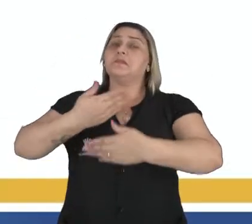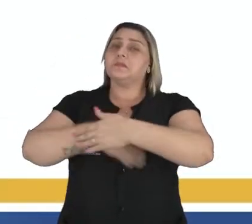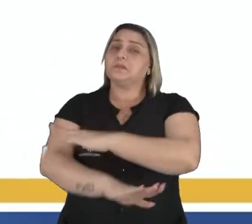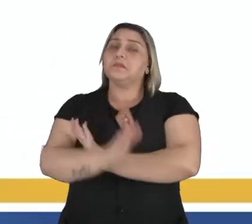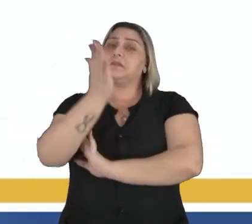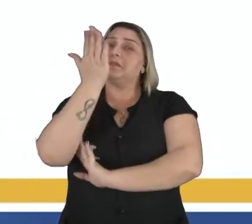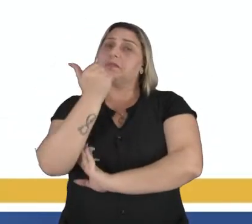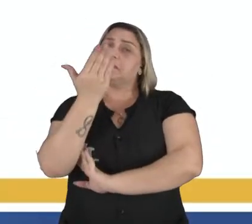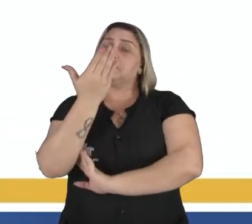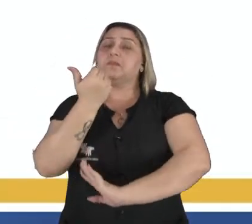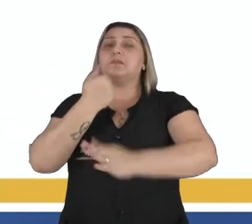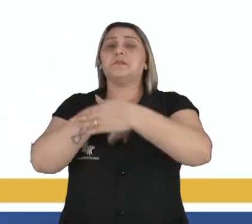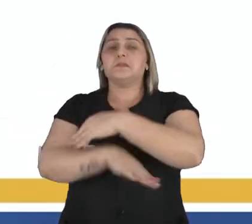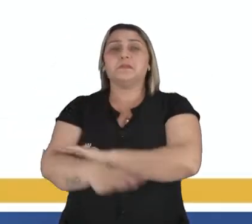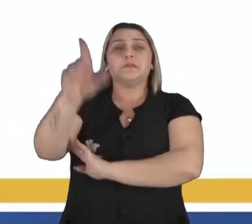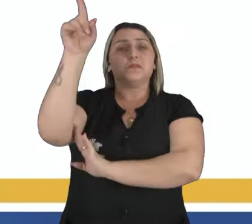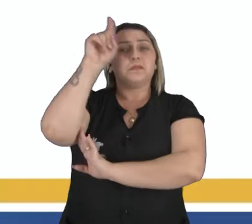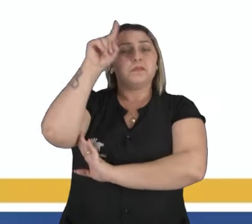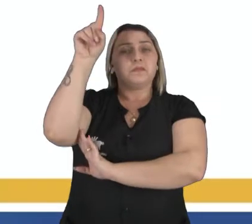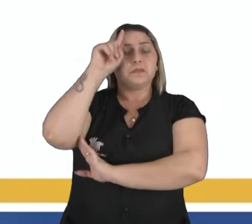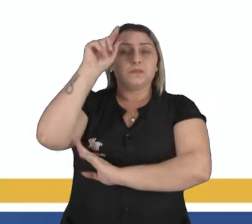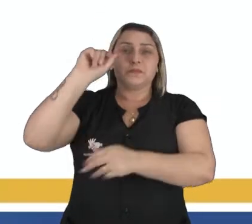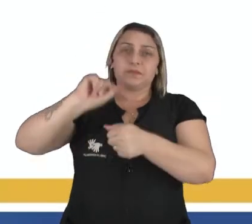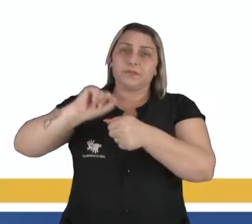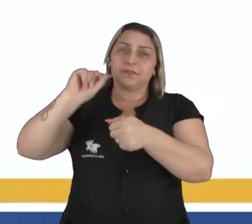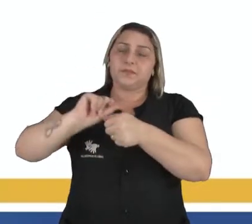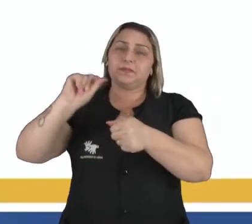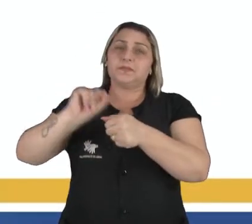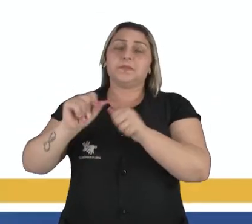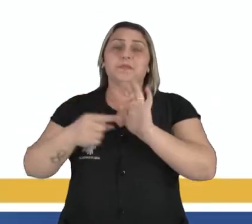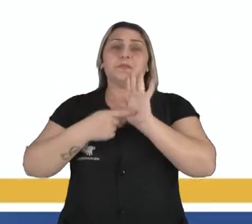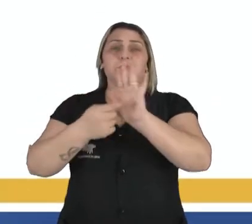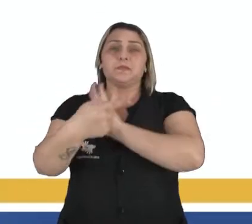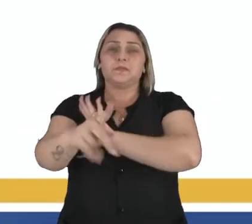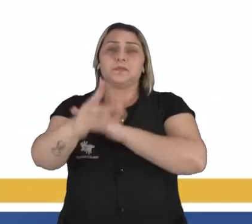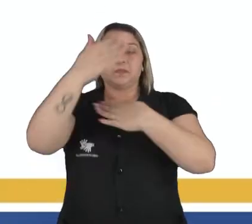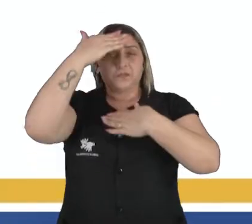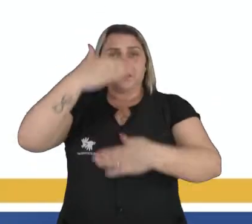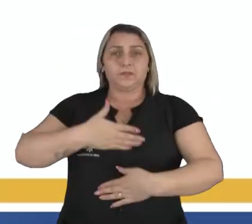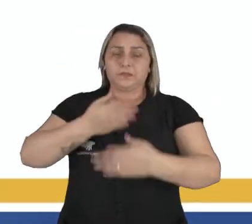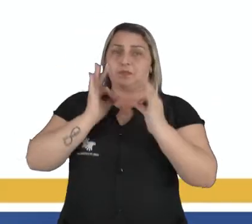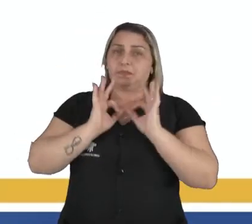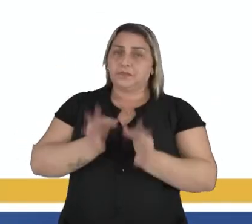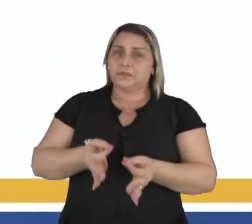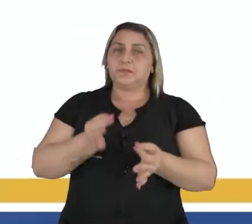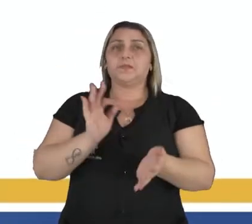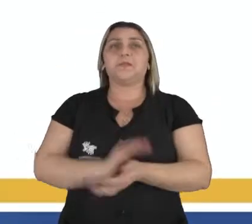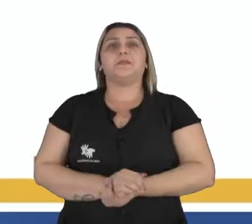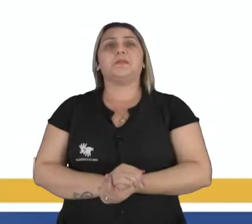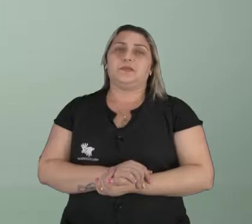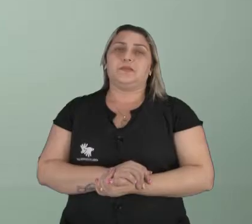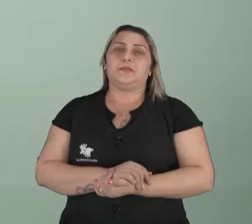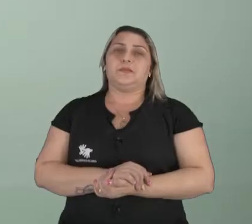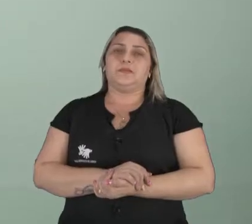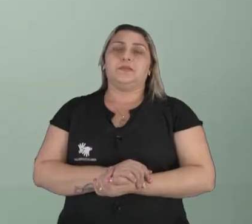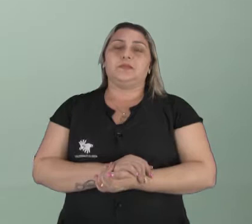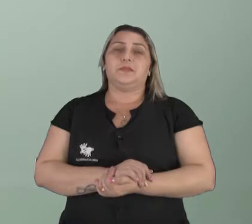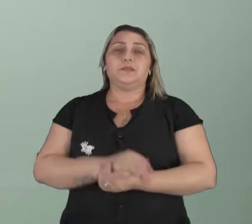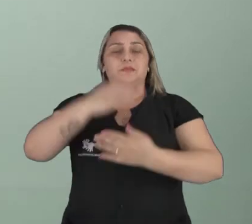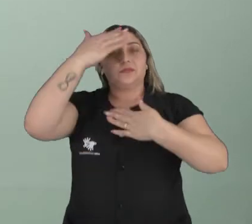de hábitos diários Isso é o que faz é o que tem mostra o seu corpo tá certo bom